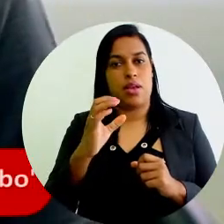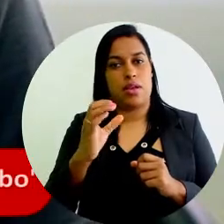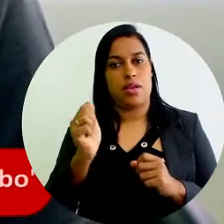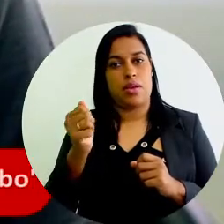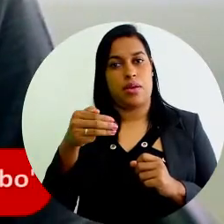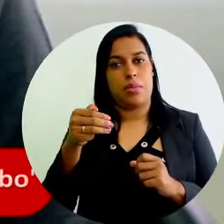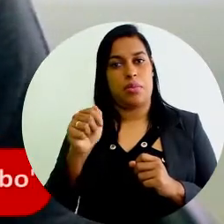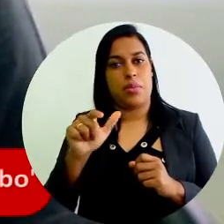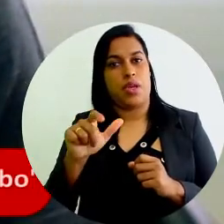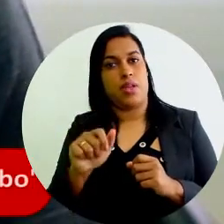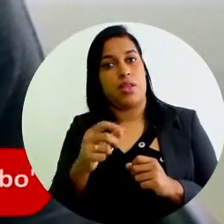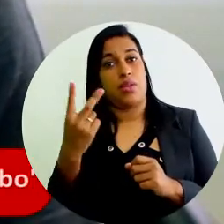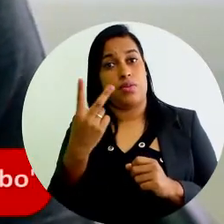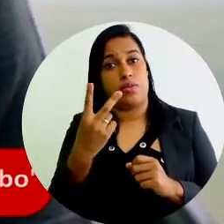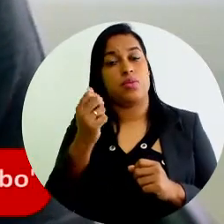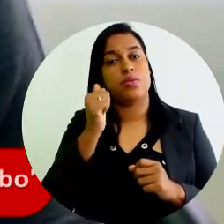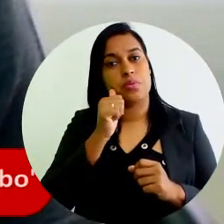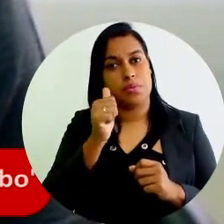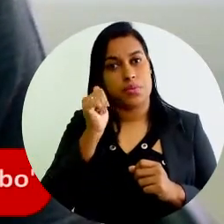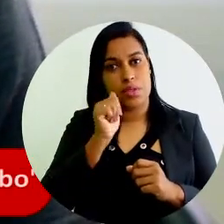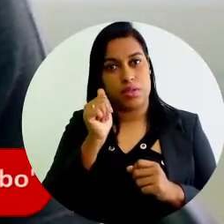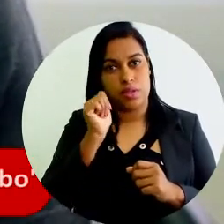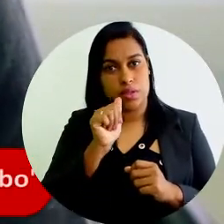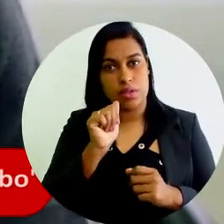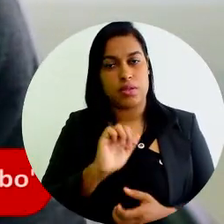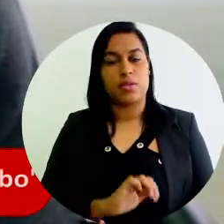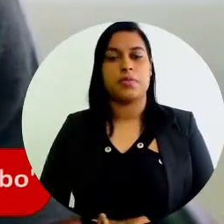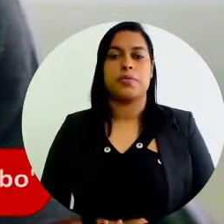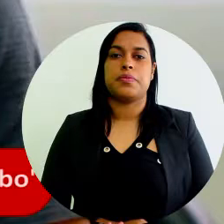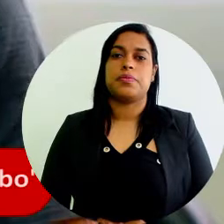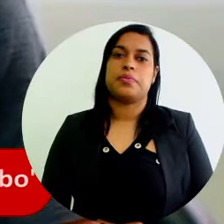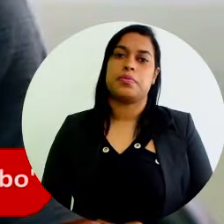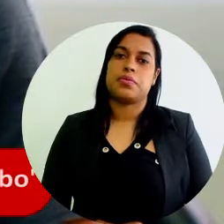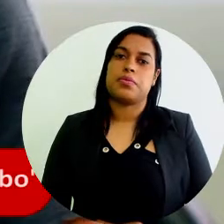e Kamala, que são duas garotas